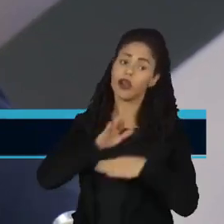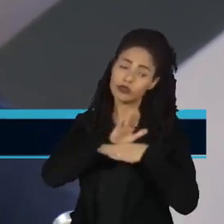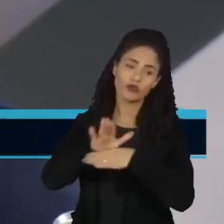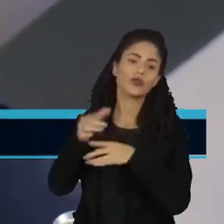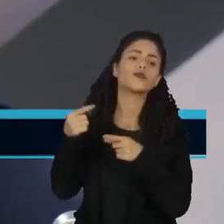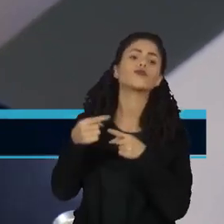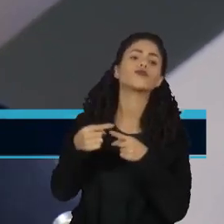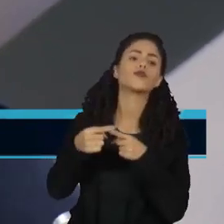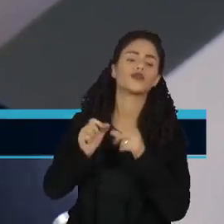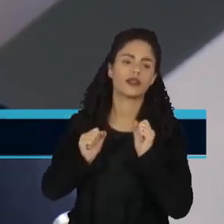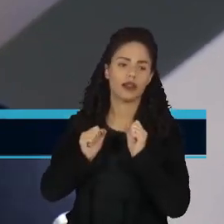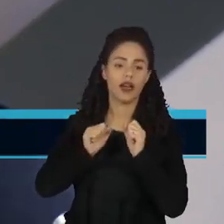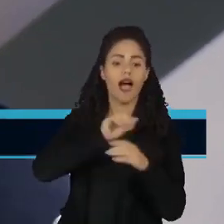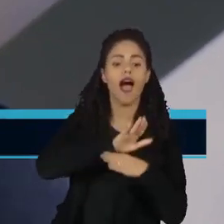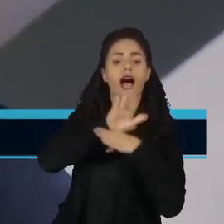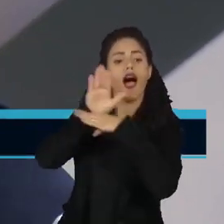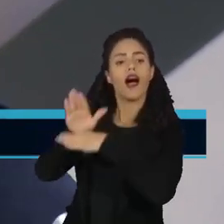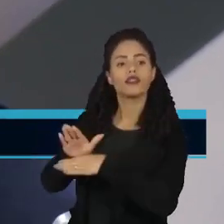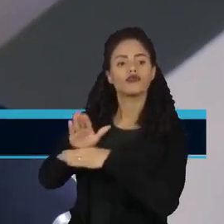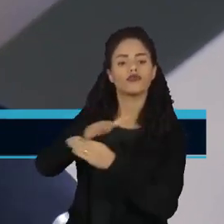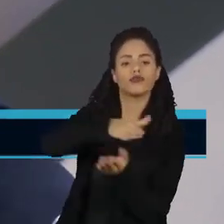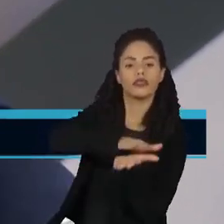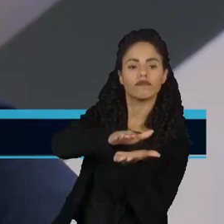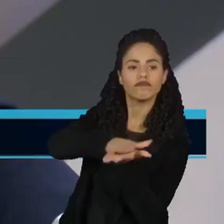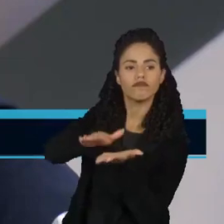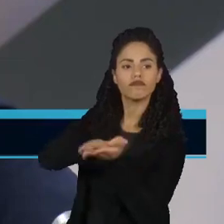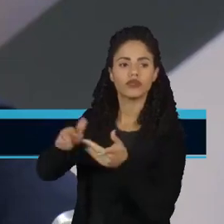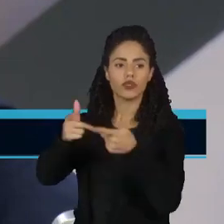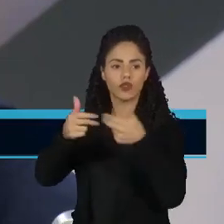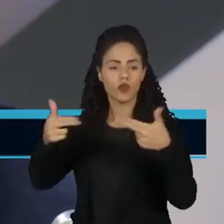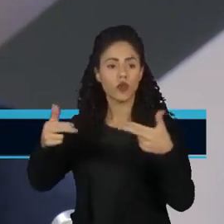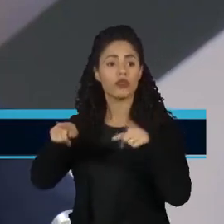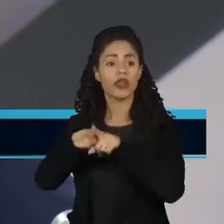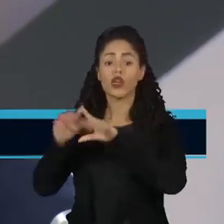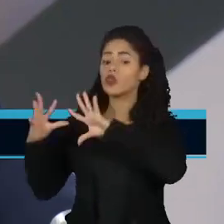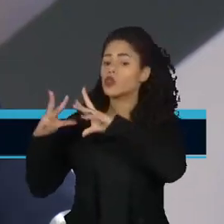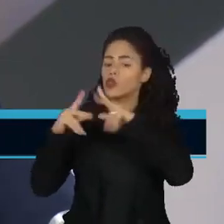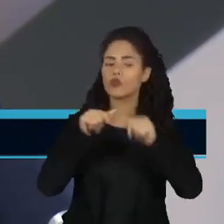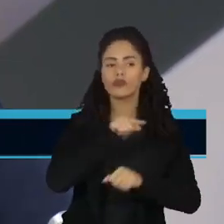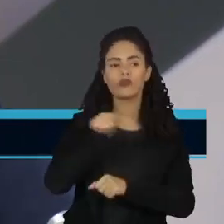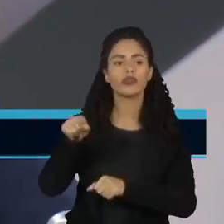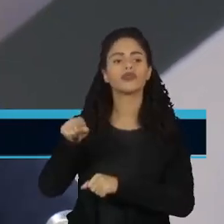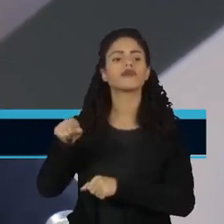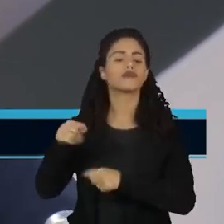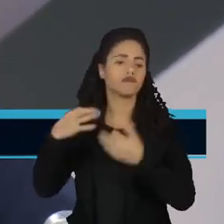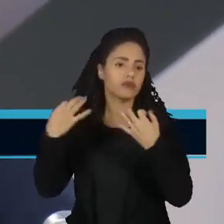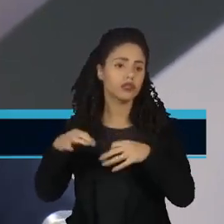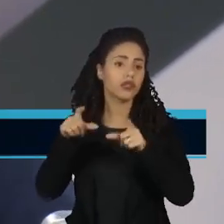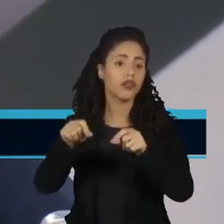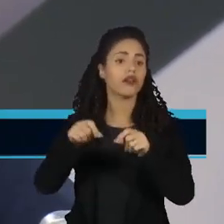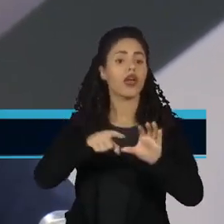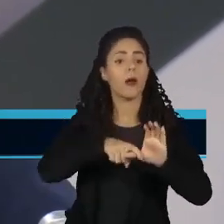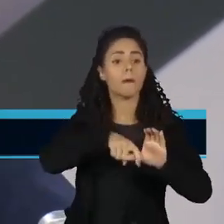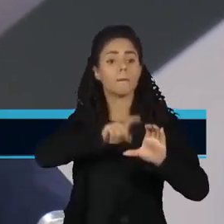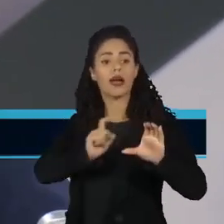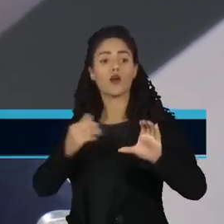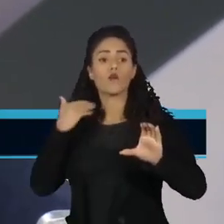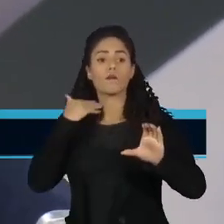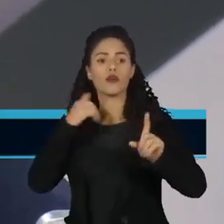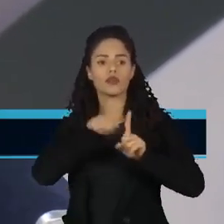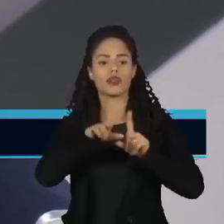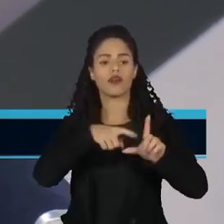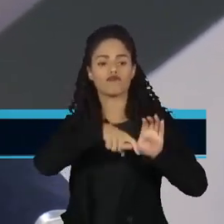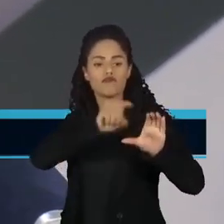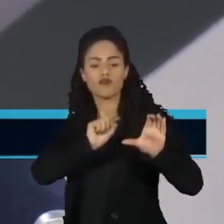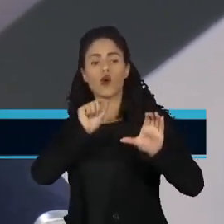quê? Porque ajuda a política monetária. Toda a literatura sugere que a autonomia do Banco Central é